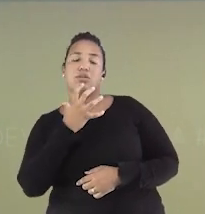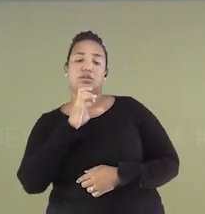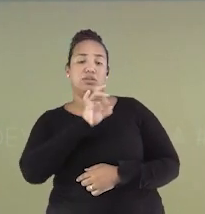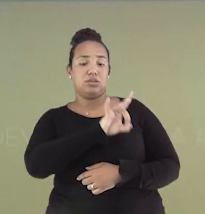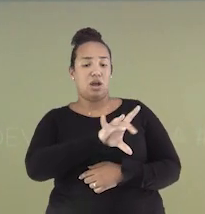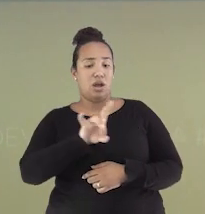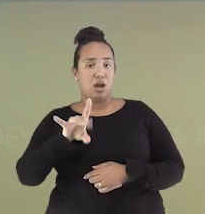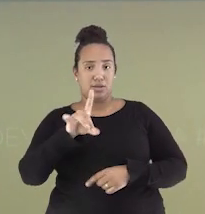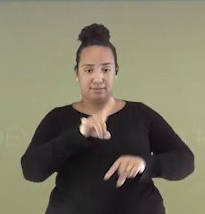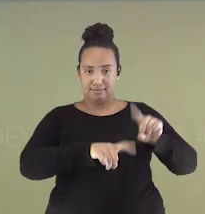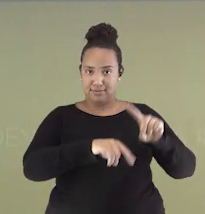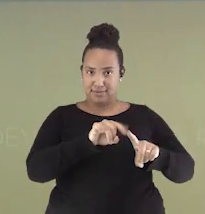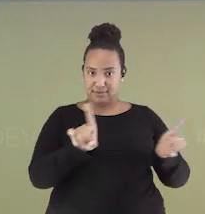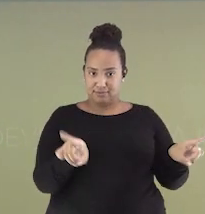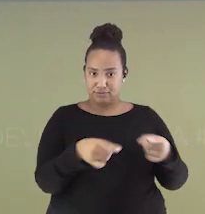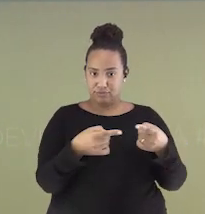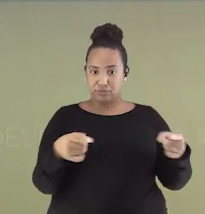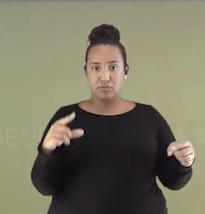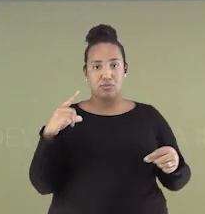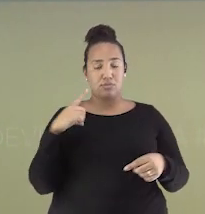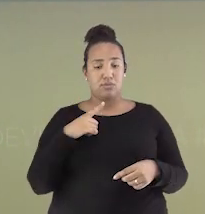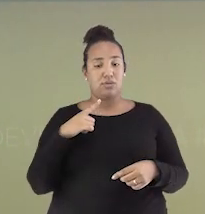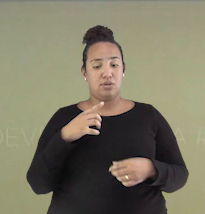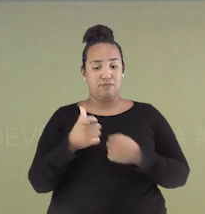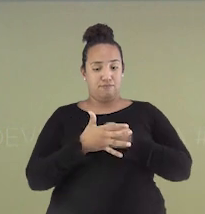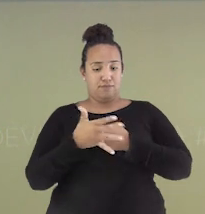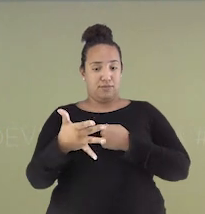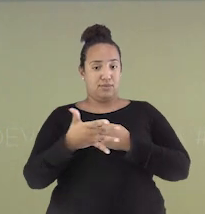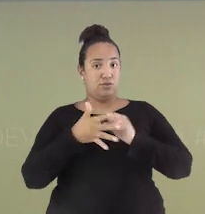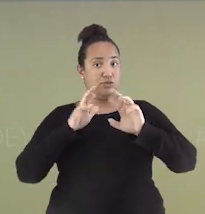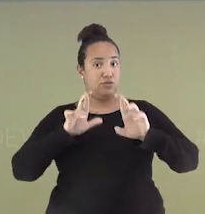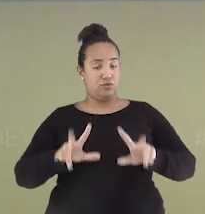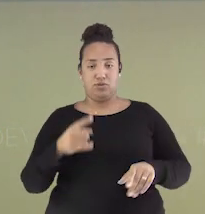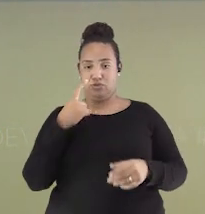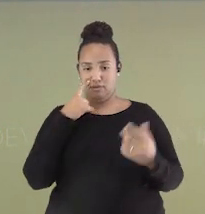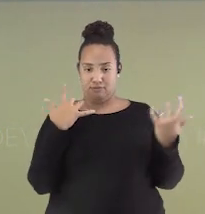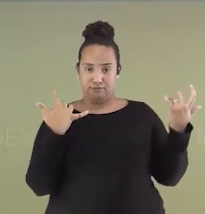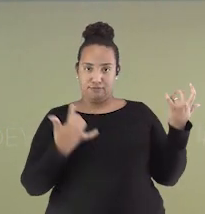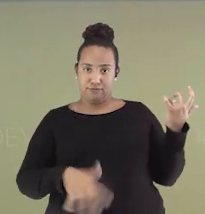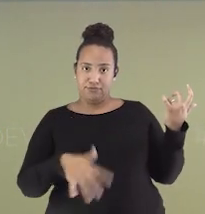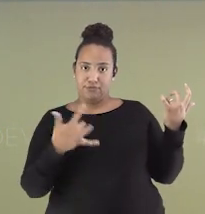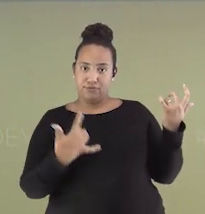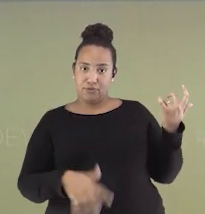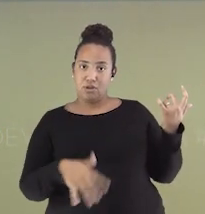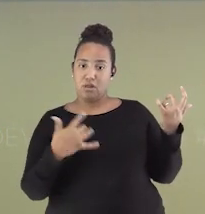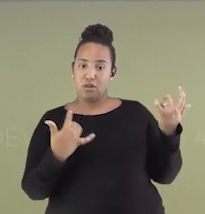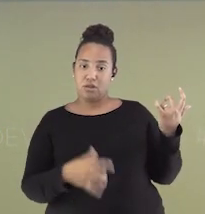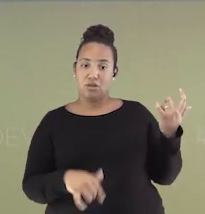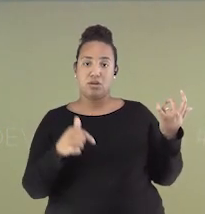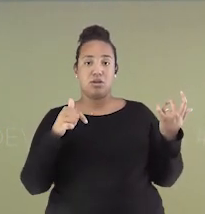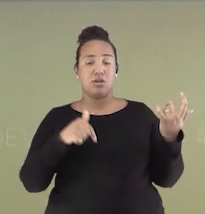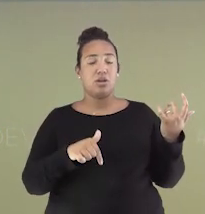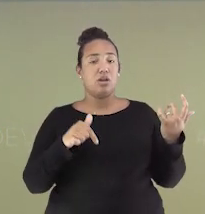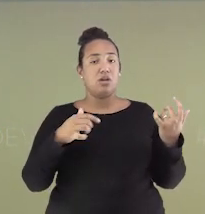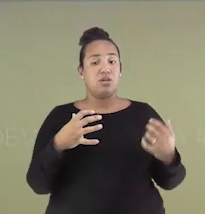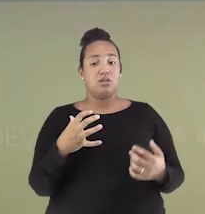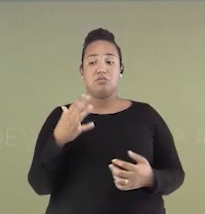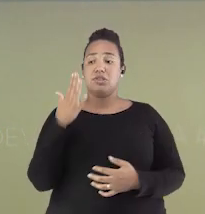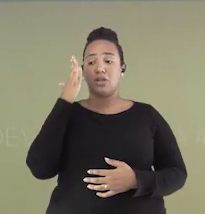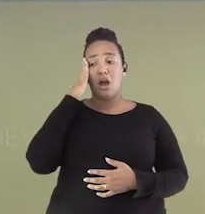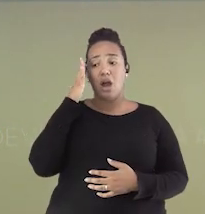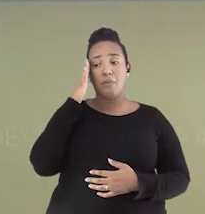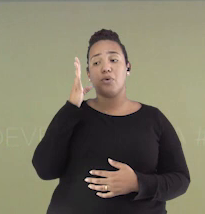pessoas cada instrumento tem um som diferente esse na minha mão por exemplo é o violão ele tem o som muito conhecido